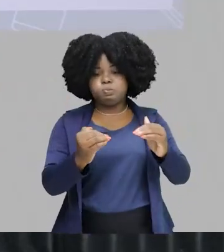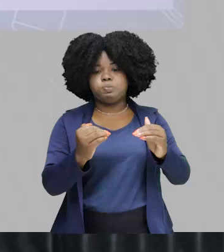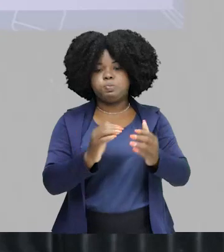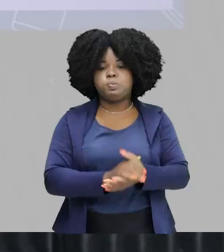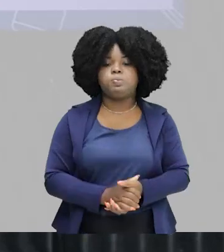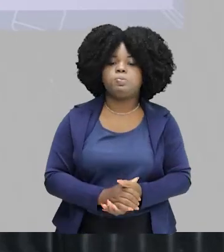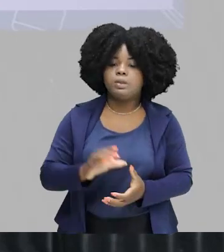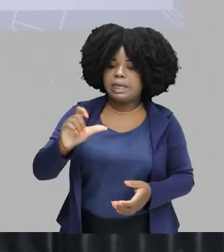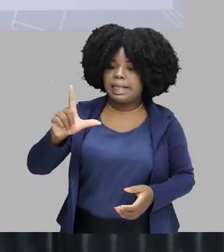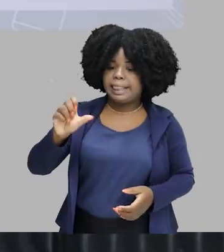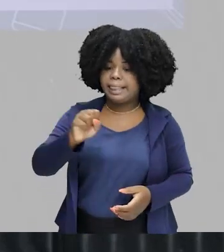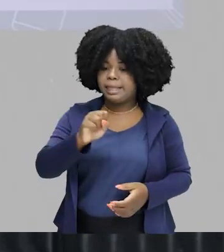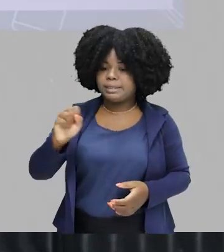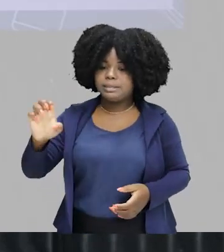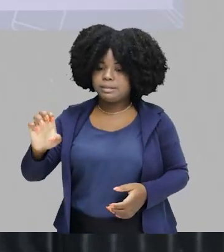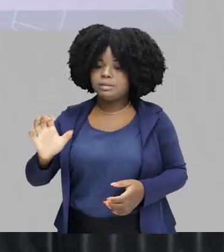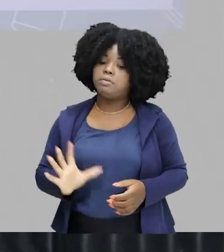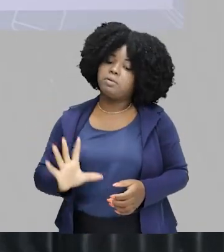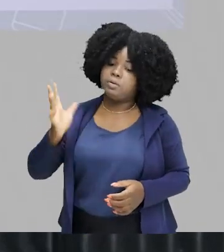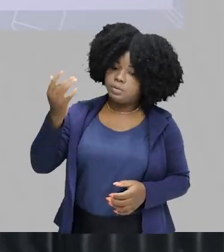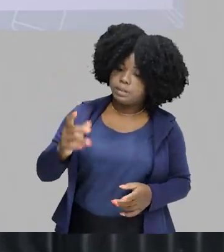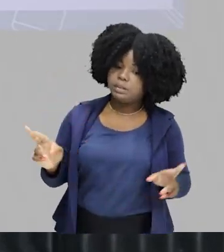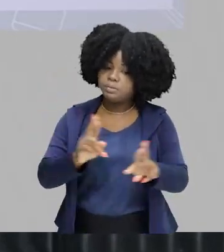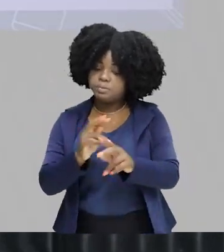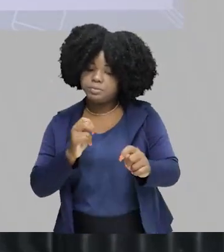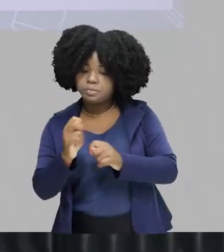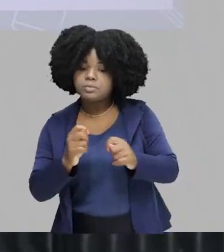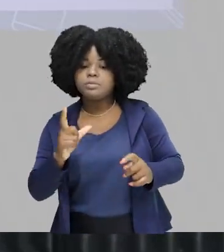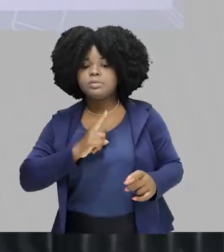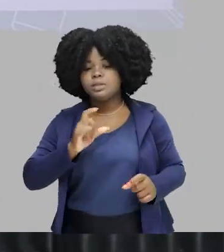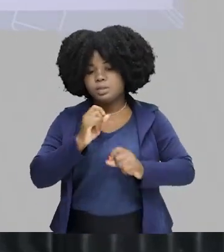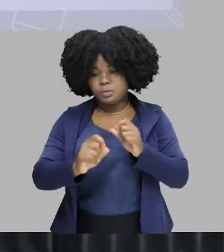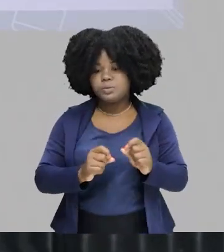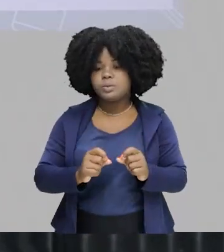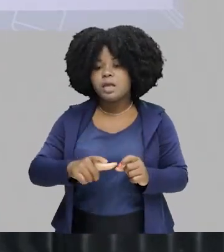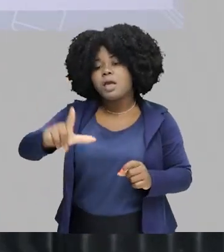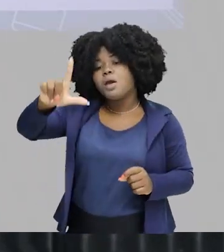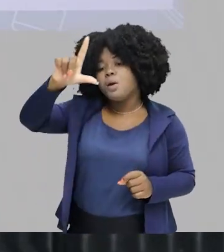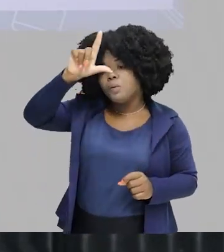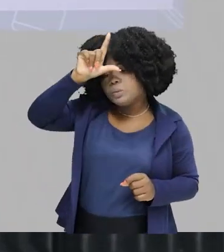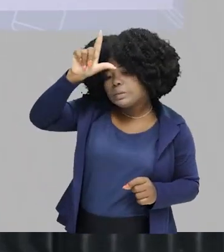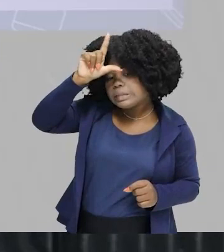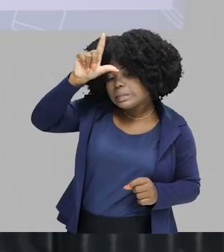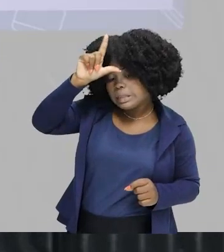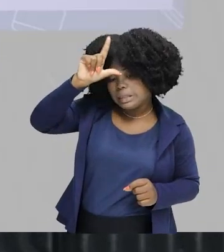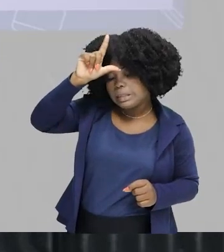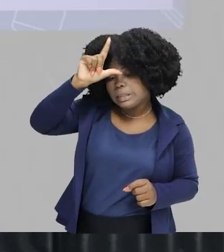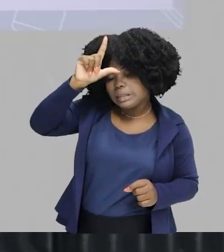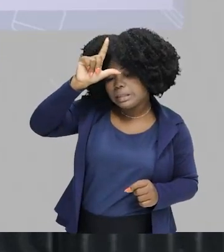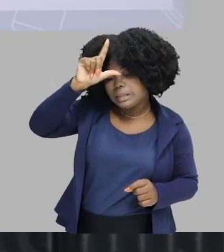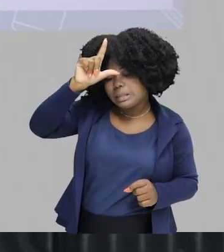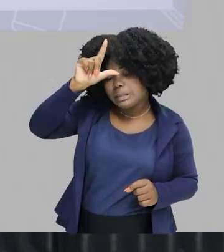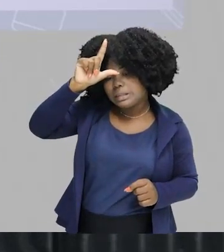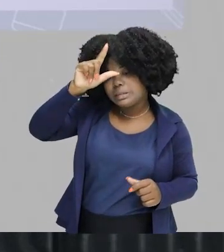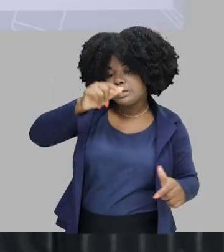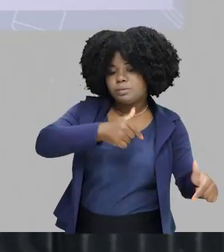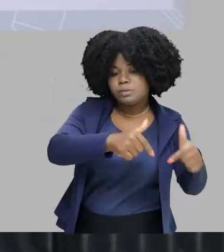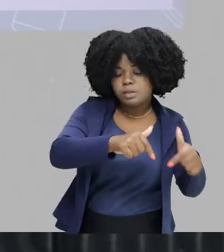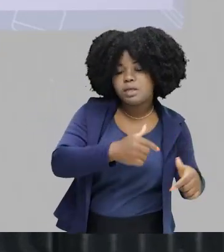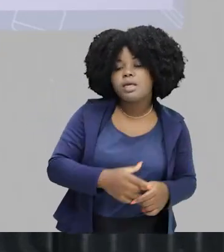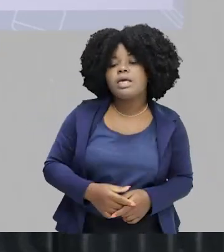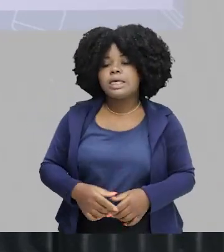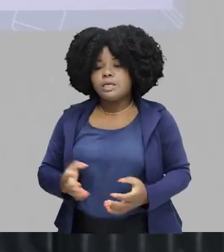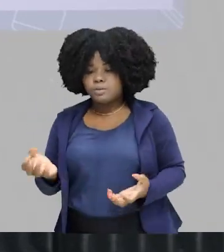dessa relação econômica existente entre os proprietários dos meios de produção e a classe trabalhadora.